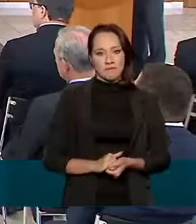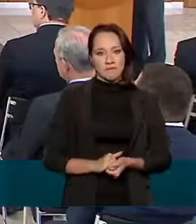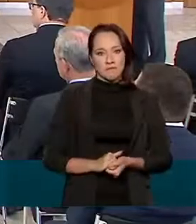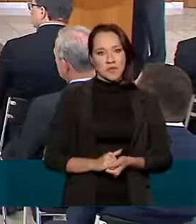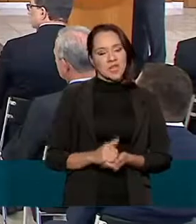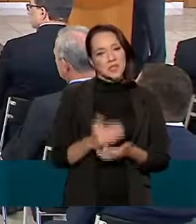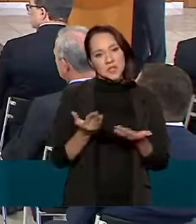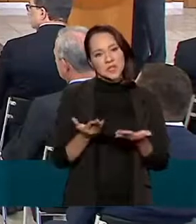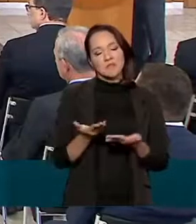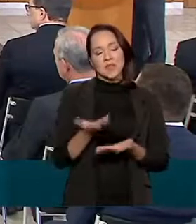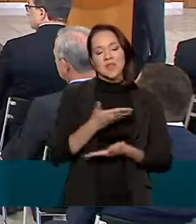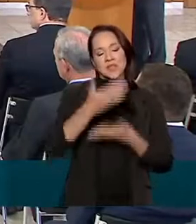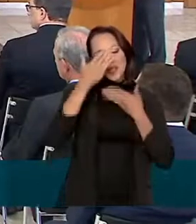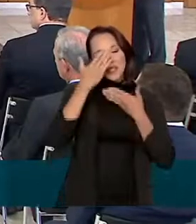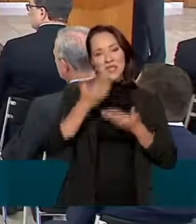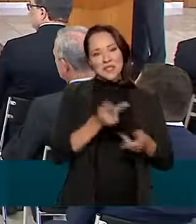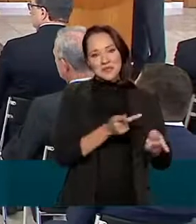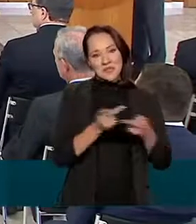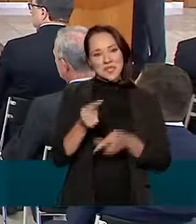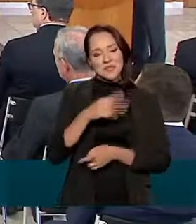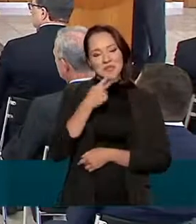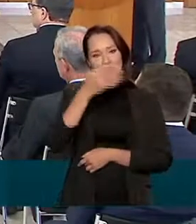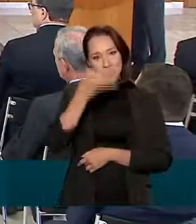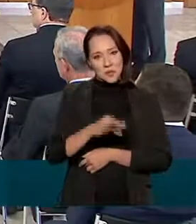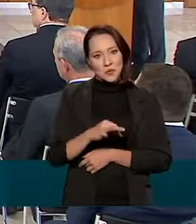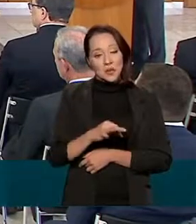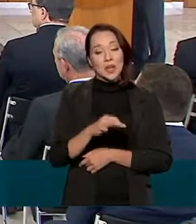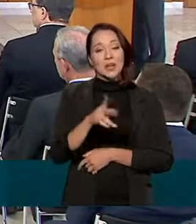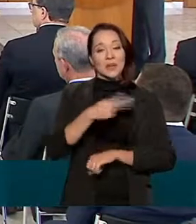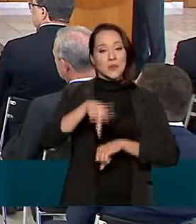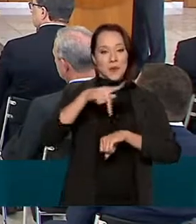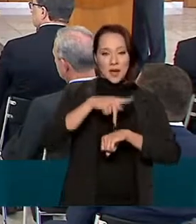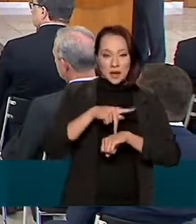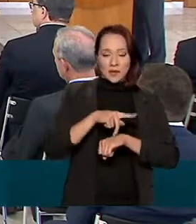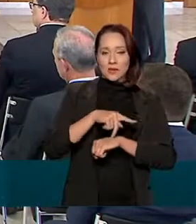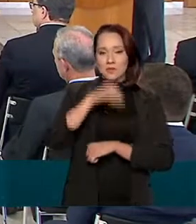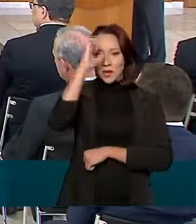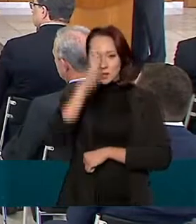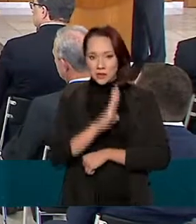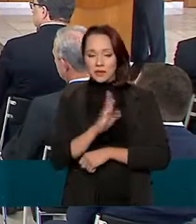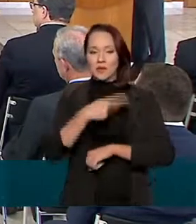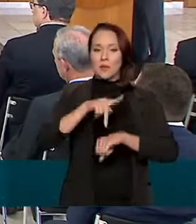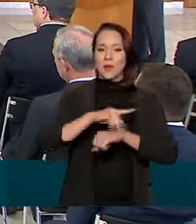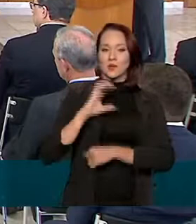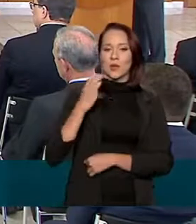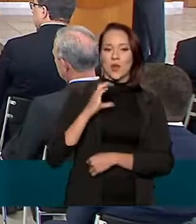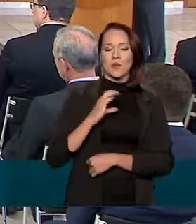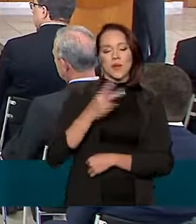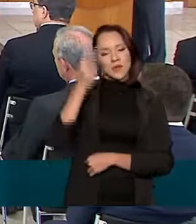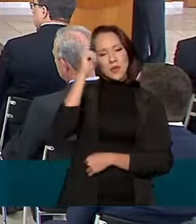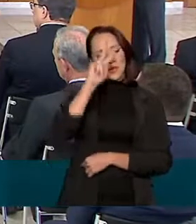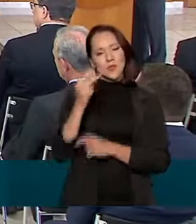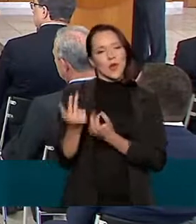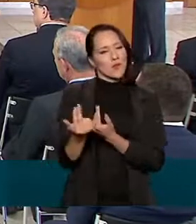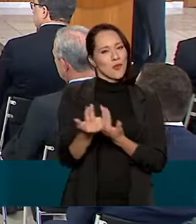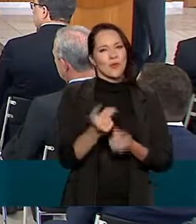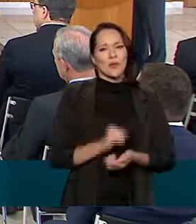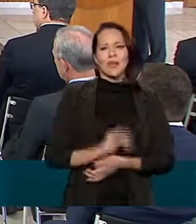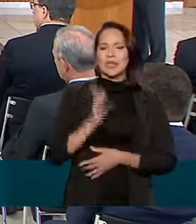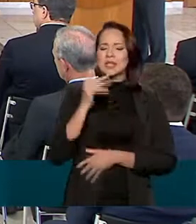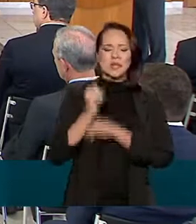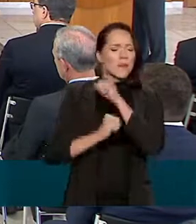paciente que a opção na visita que reafirma o que Colômbia e Brasil dinheiro na história comum calhar John